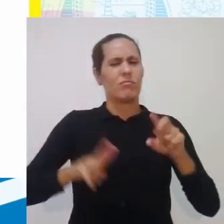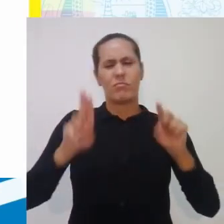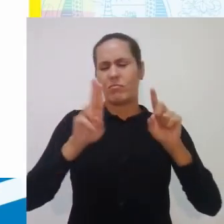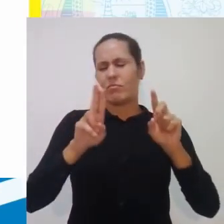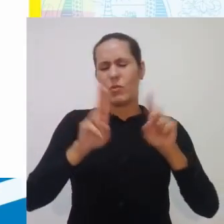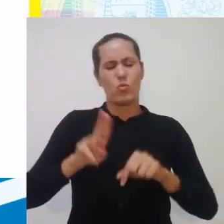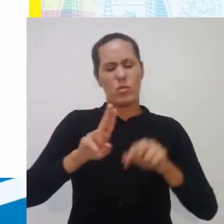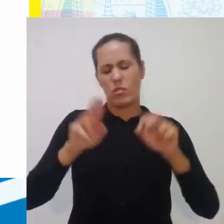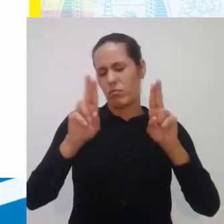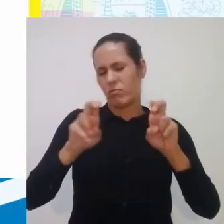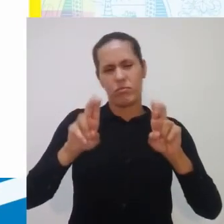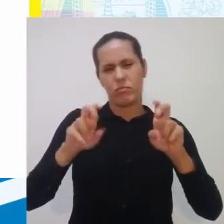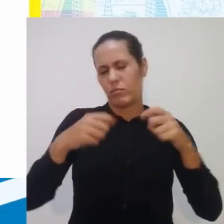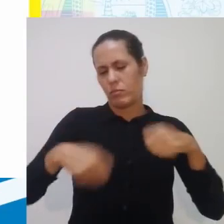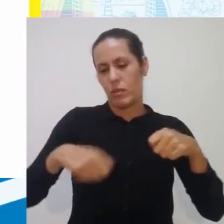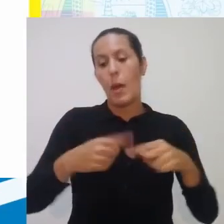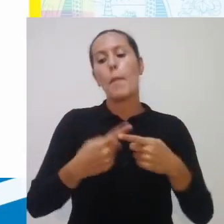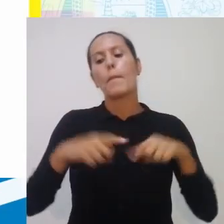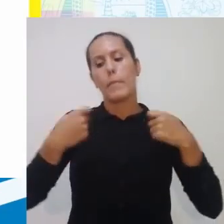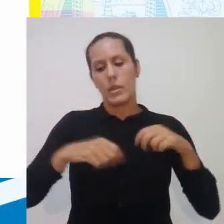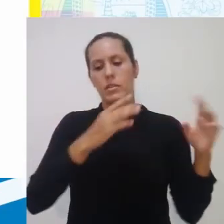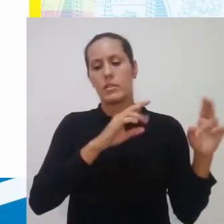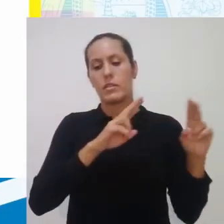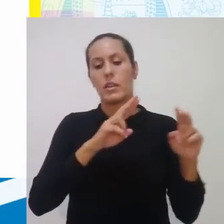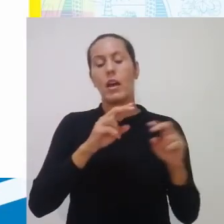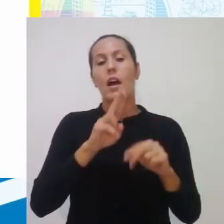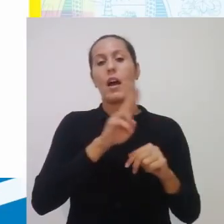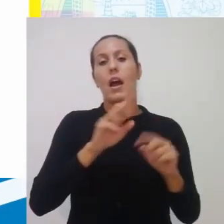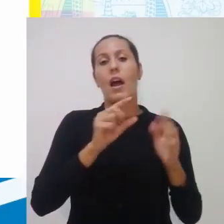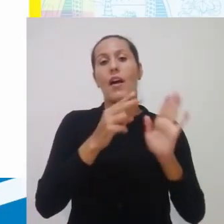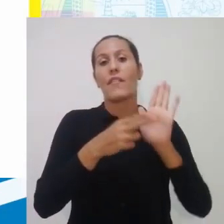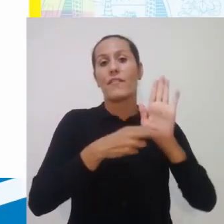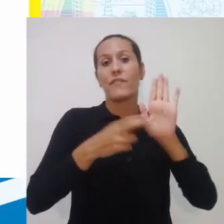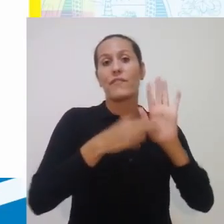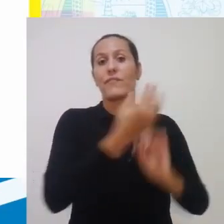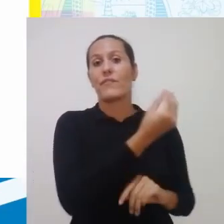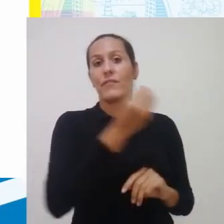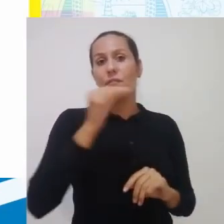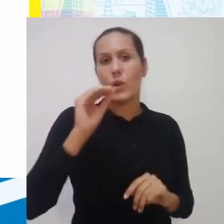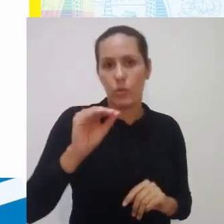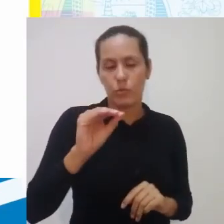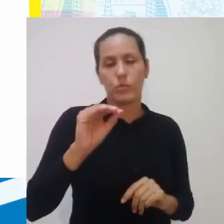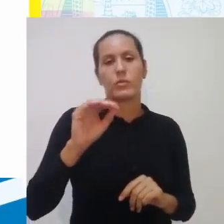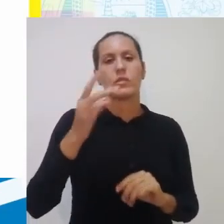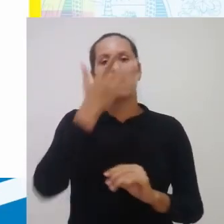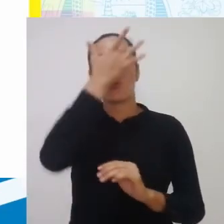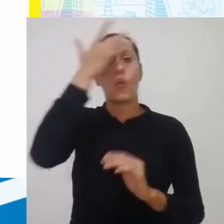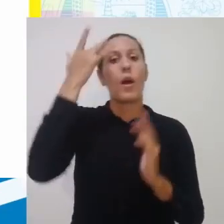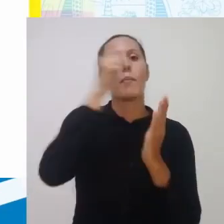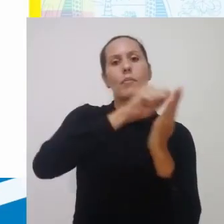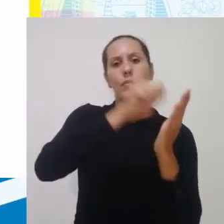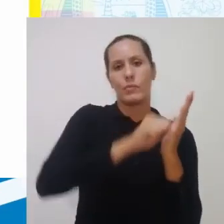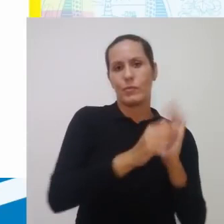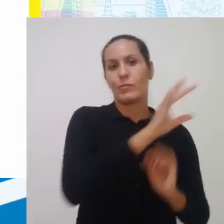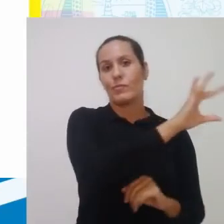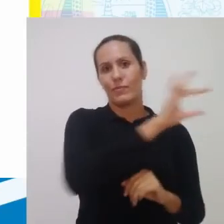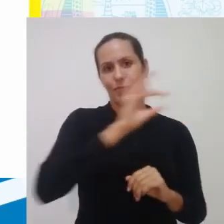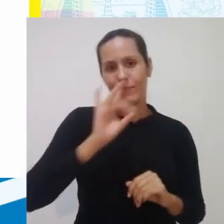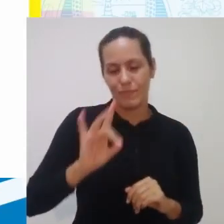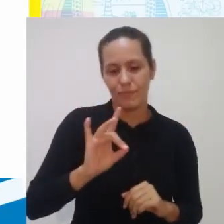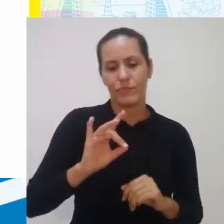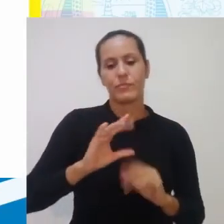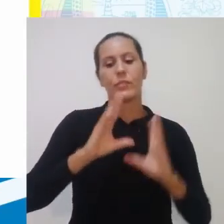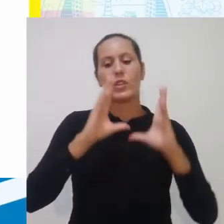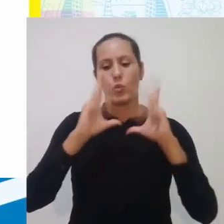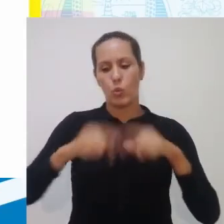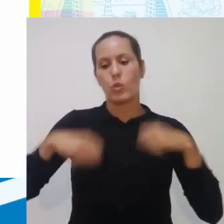precisamos usar aspas, mas ainda assim devemos citar a fonte, ou seja, o autor daquela ideia. Todas